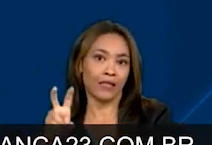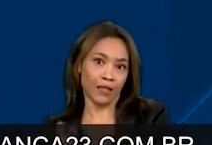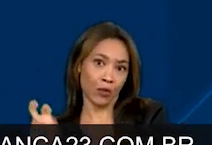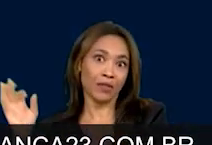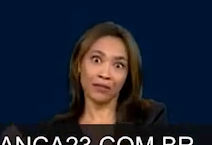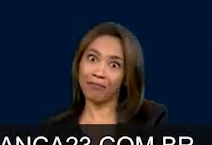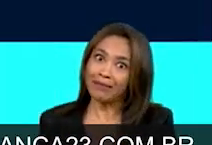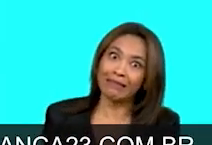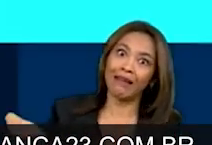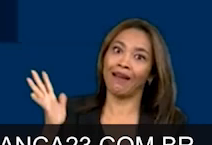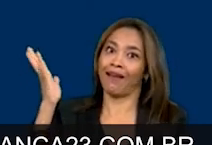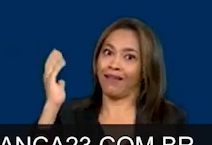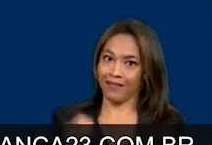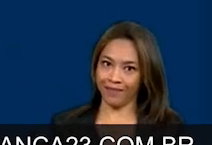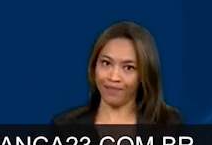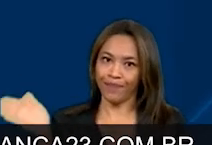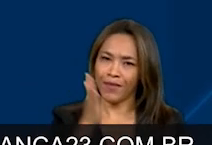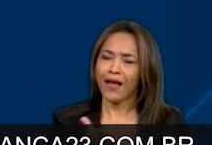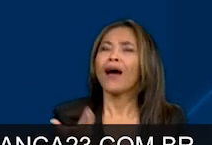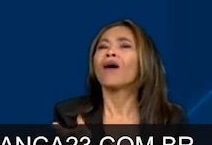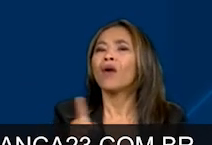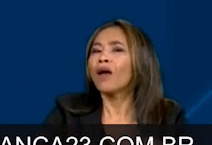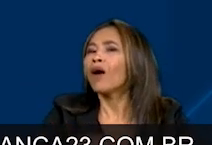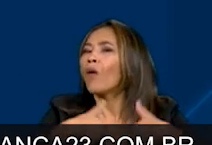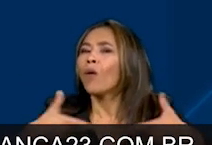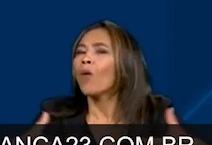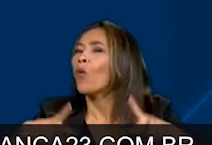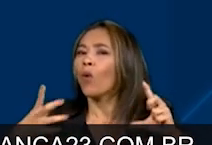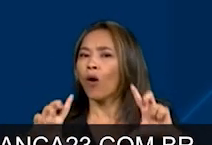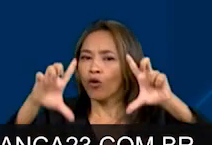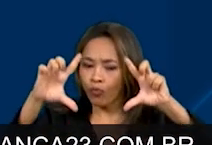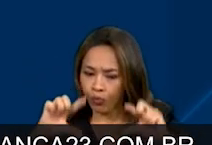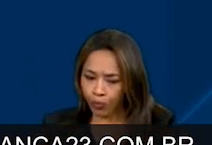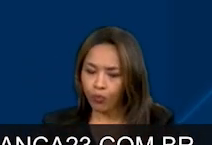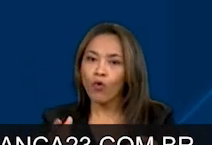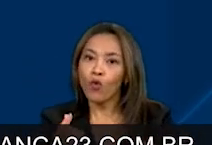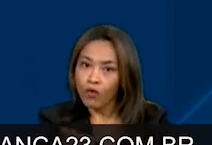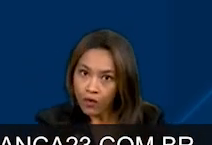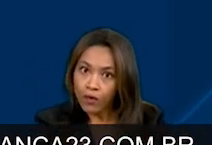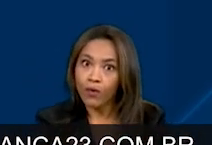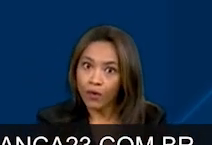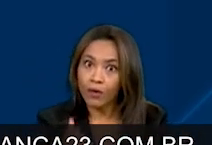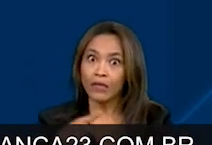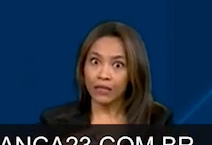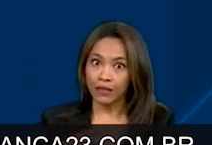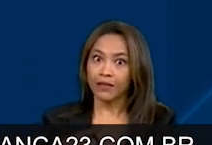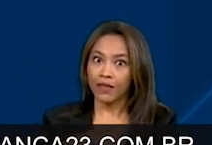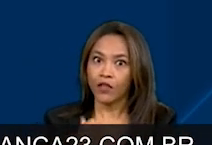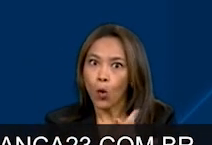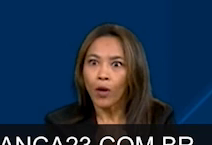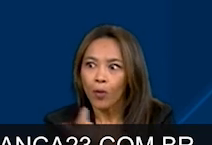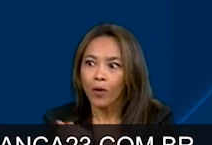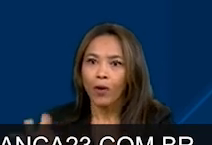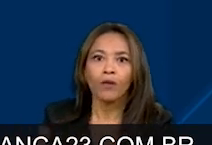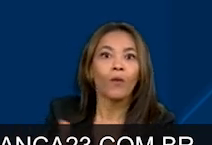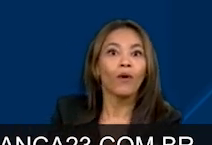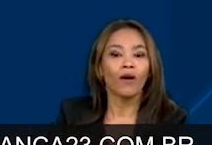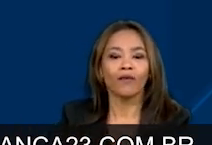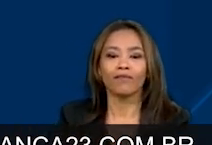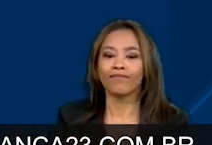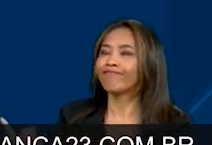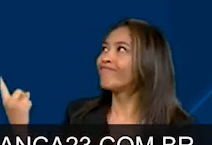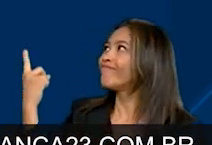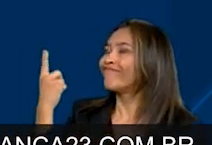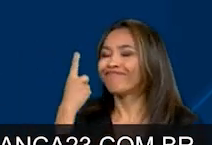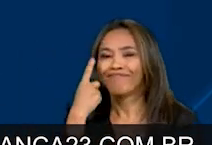2,75% mais cara. Já os produtos que sofreram queda nos preços e influenciaram a alta do consumo foram a